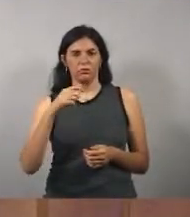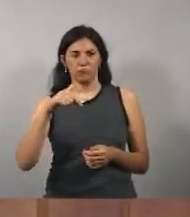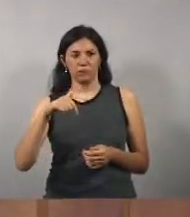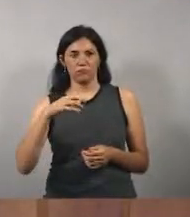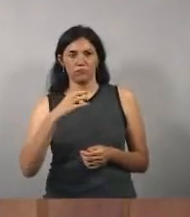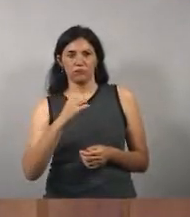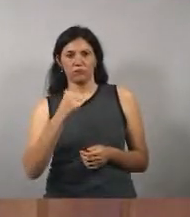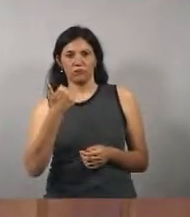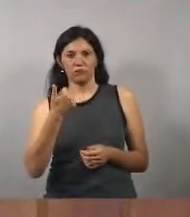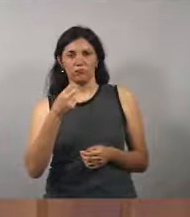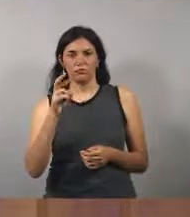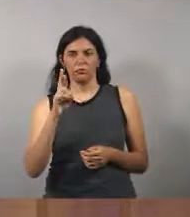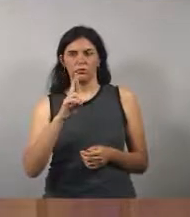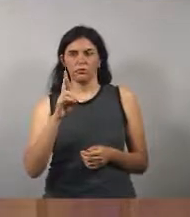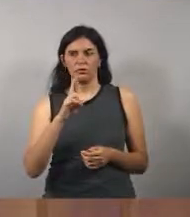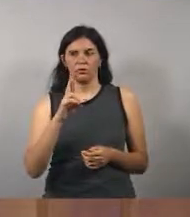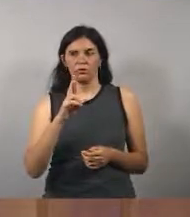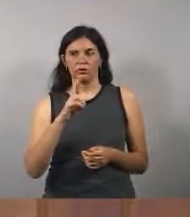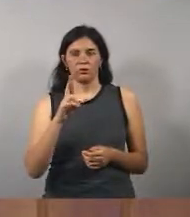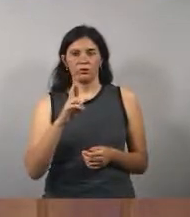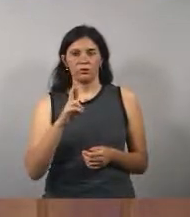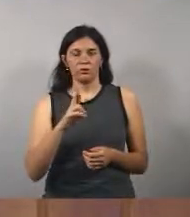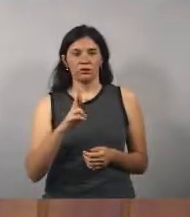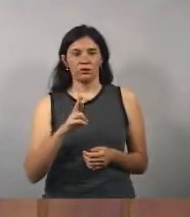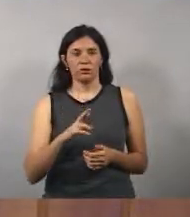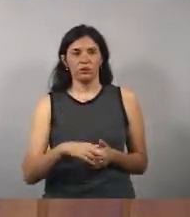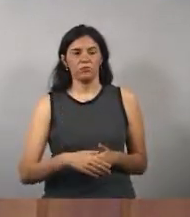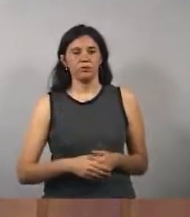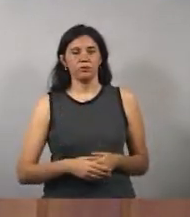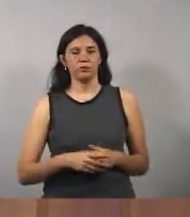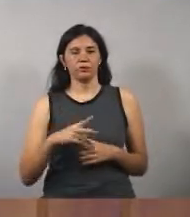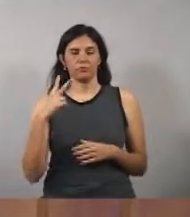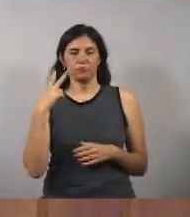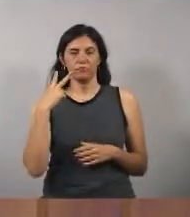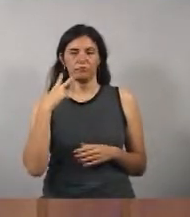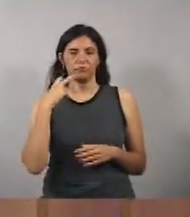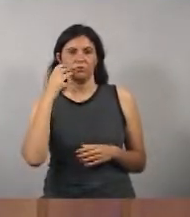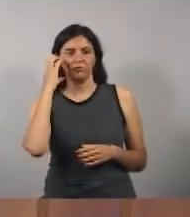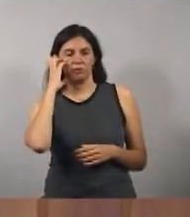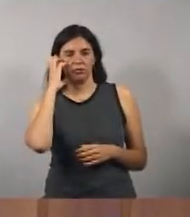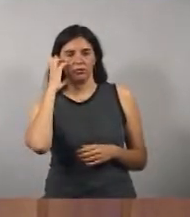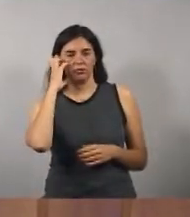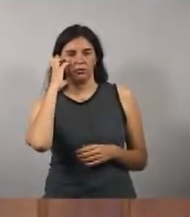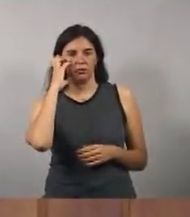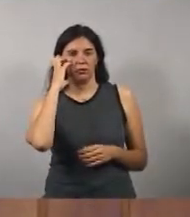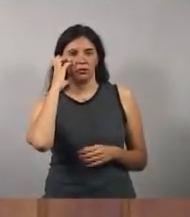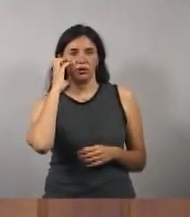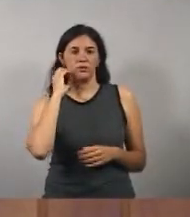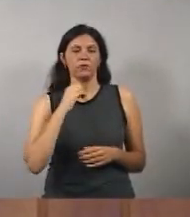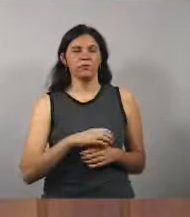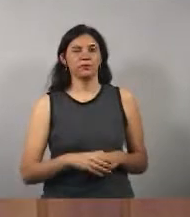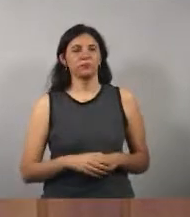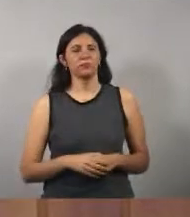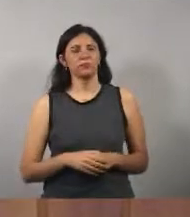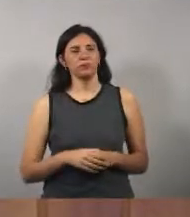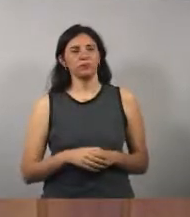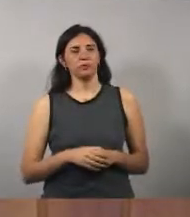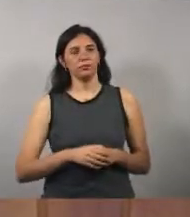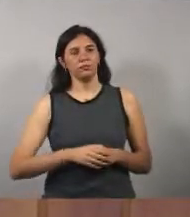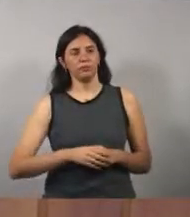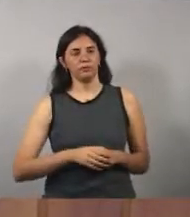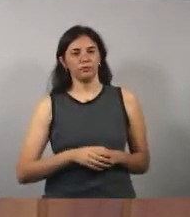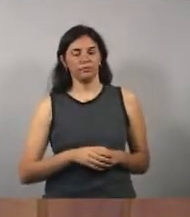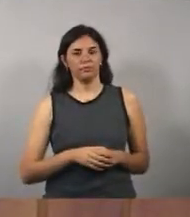R$143.271,52 da dívida do governo anterior, que é do ex-prefeito Vinícius Camarinha, e deixou a sua própria, do ano passado,